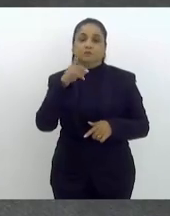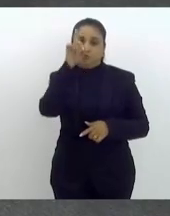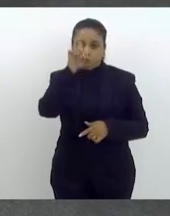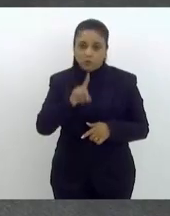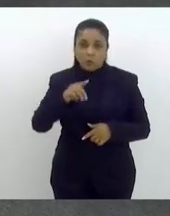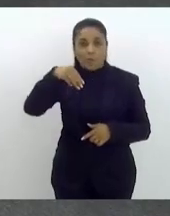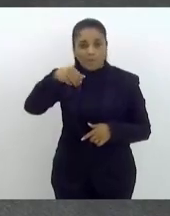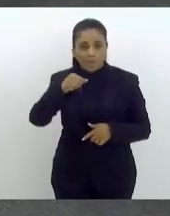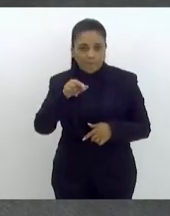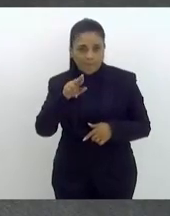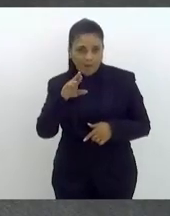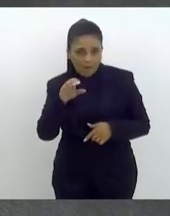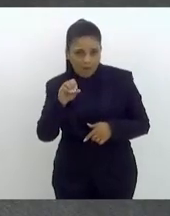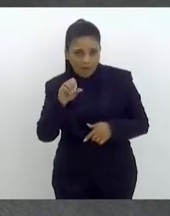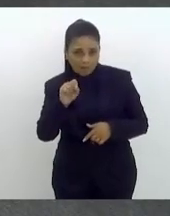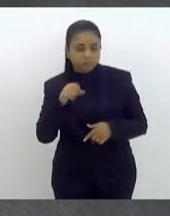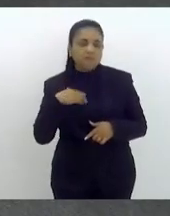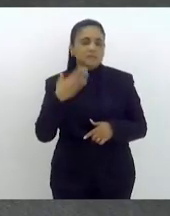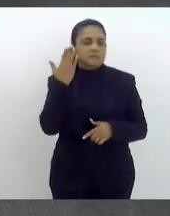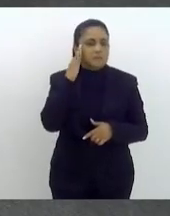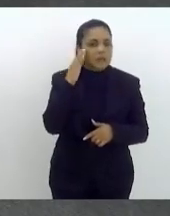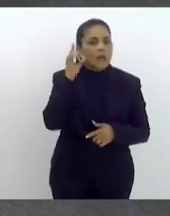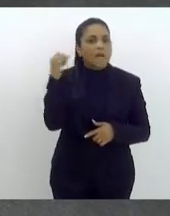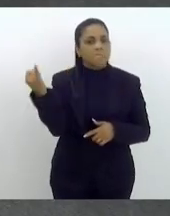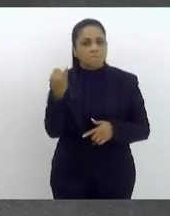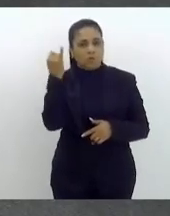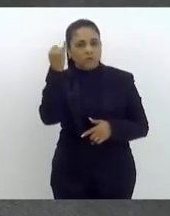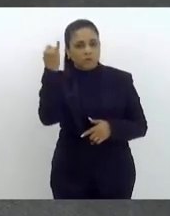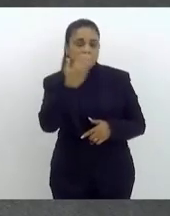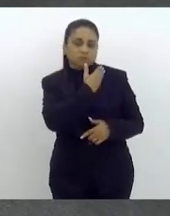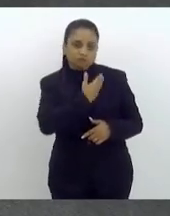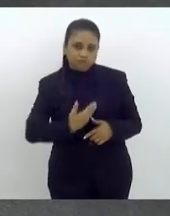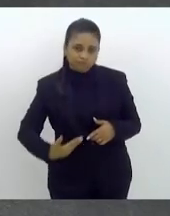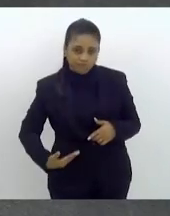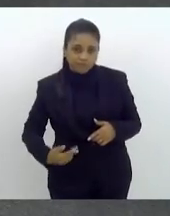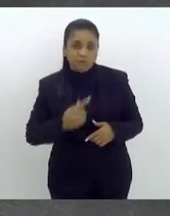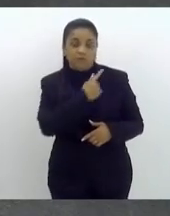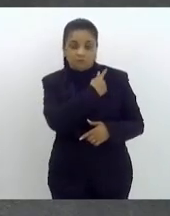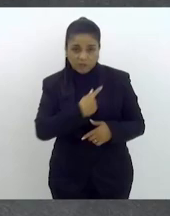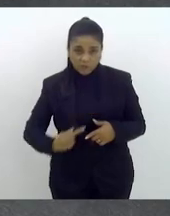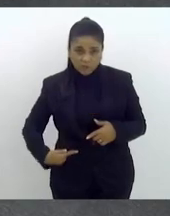a gente entende a importância do governador do Estado inaugurar